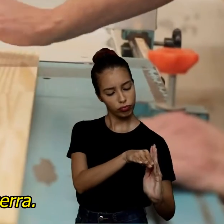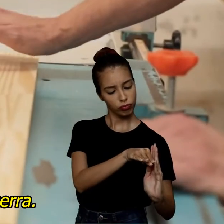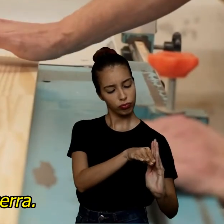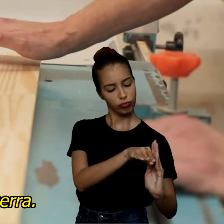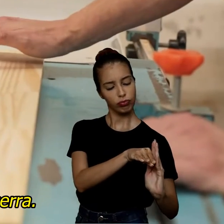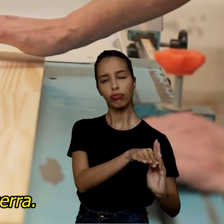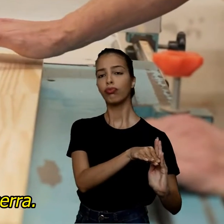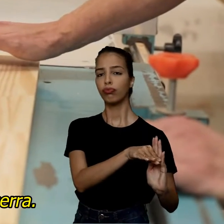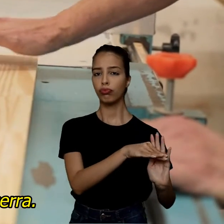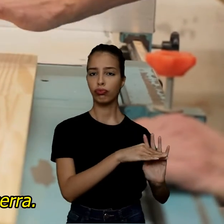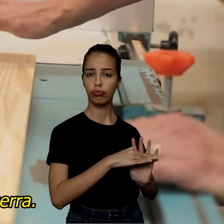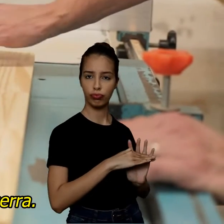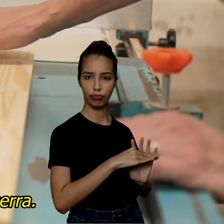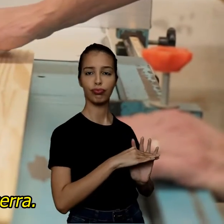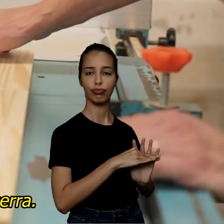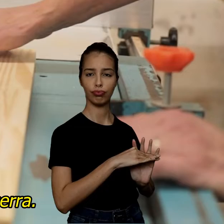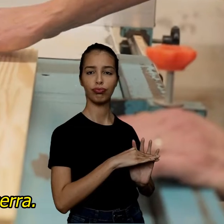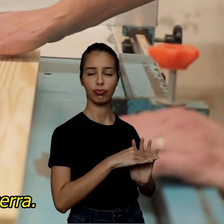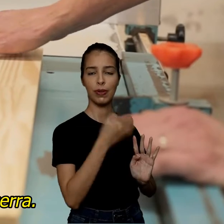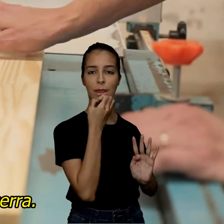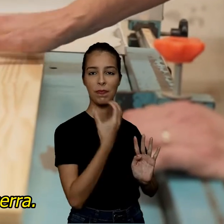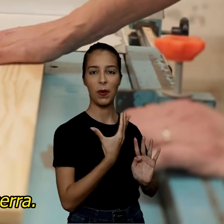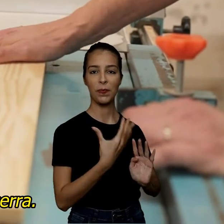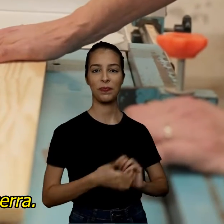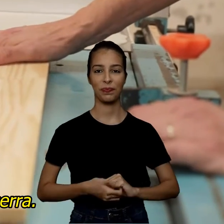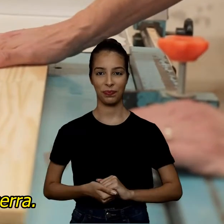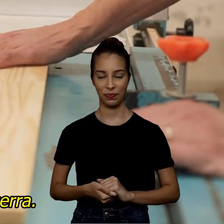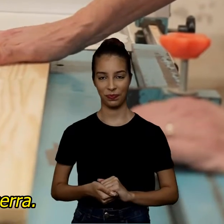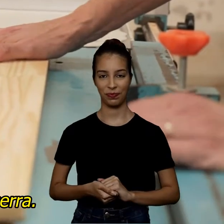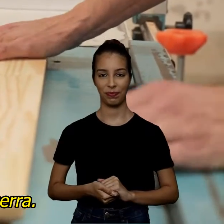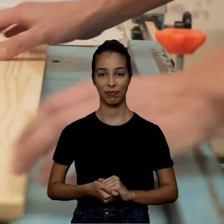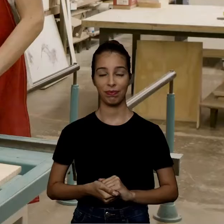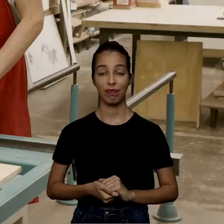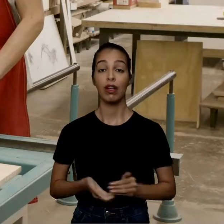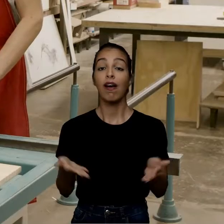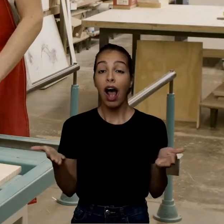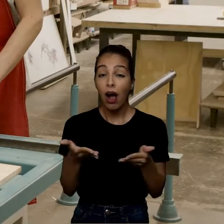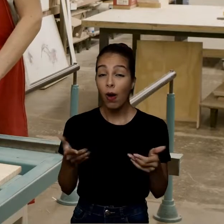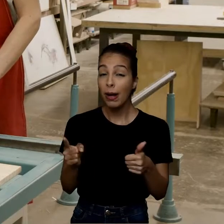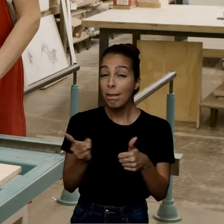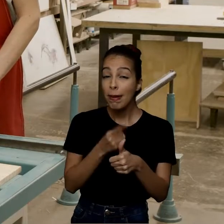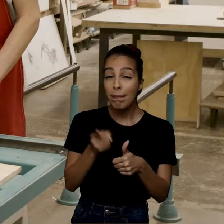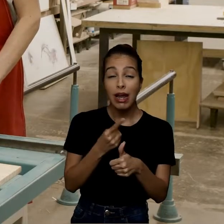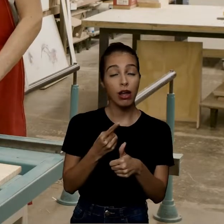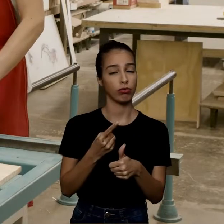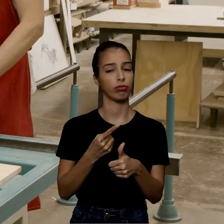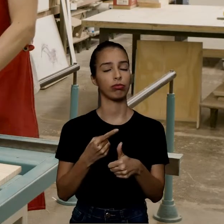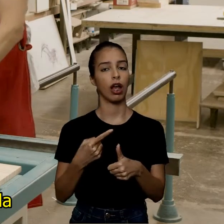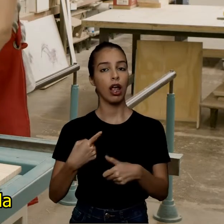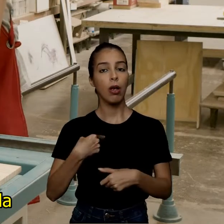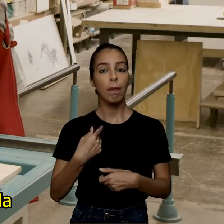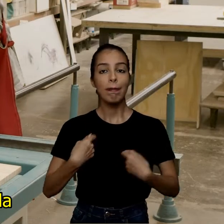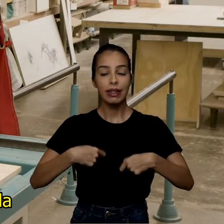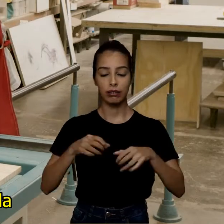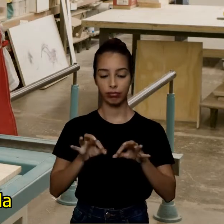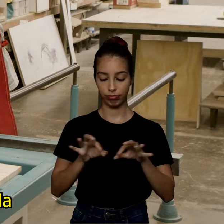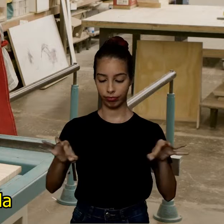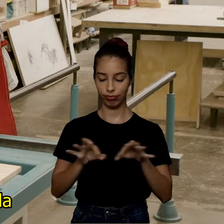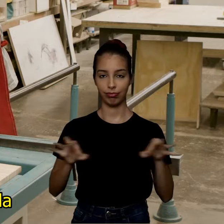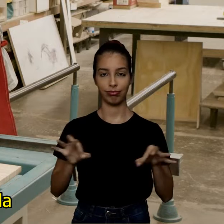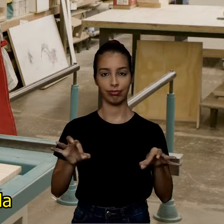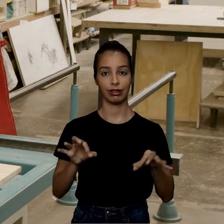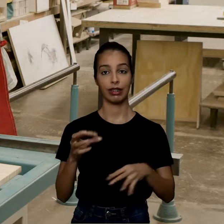a gente vai deixar esse vão um pouco acima da espessura da serra. Essa primeira etapa, o que eu vou fazer? Eu vou primeiro colocar